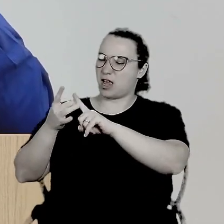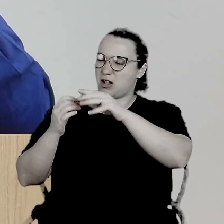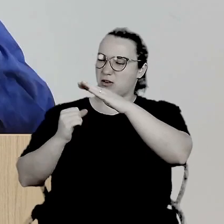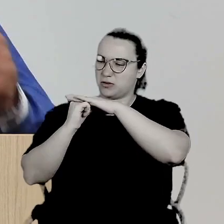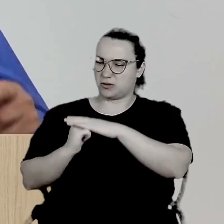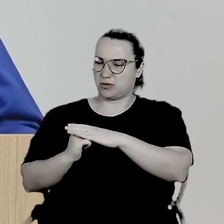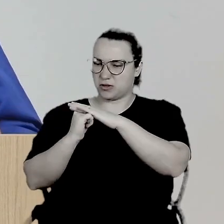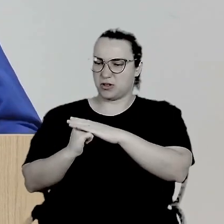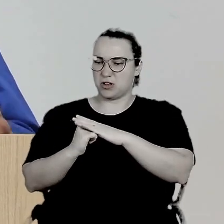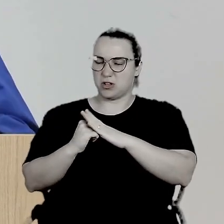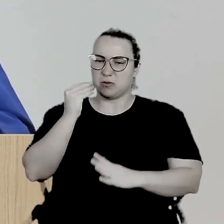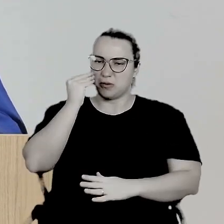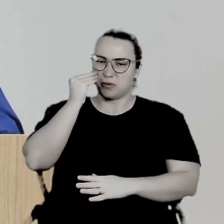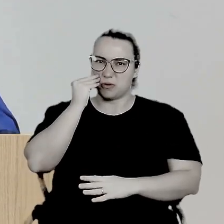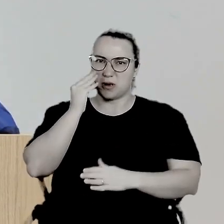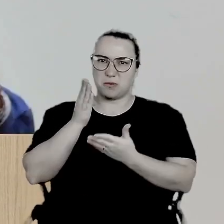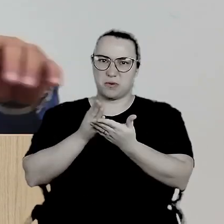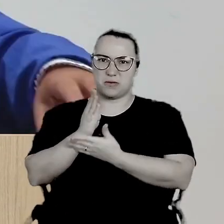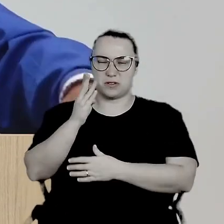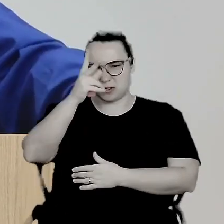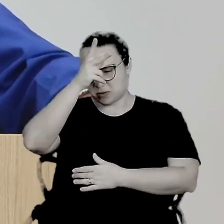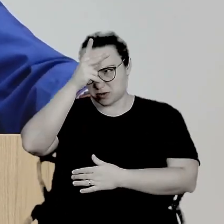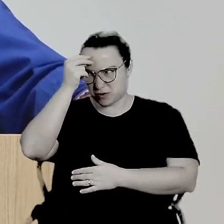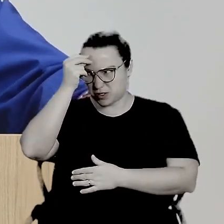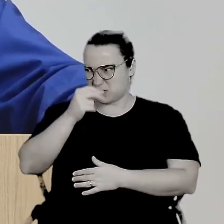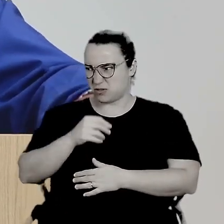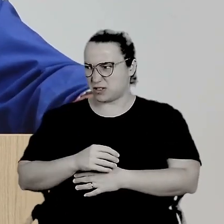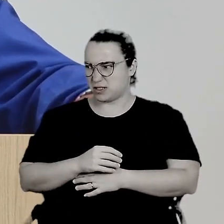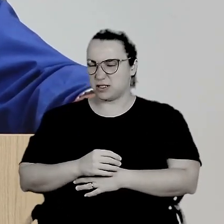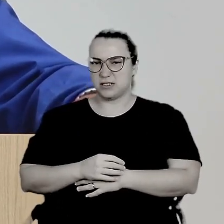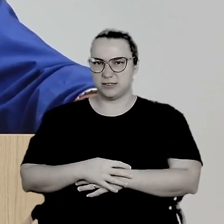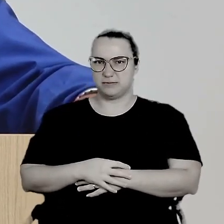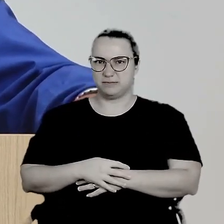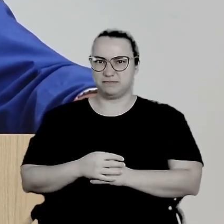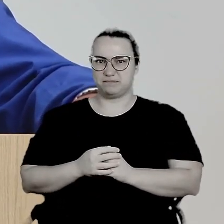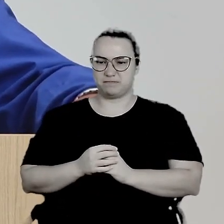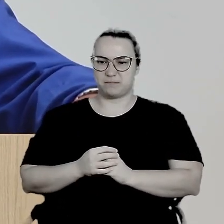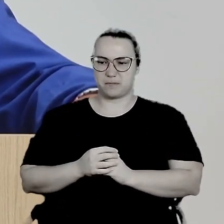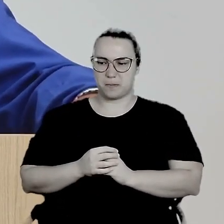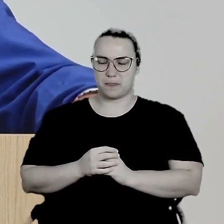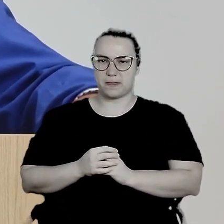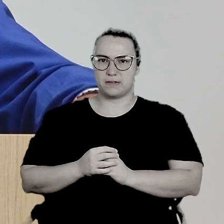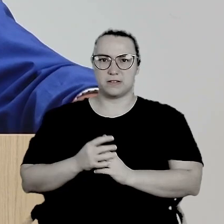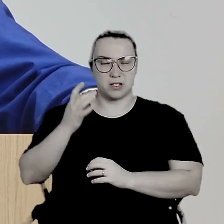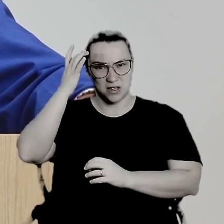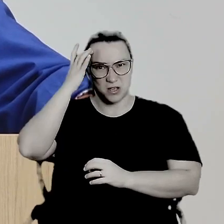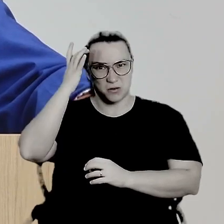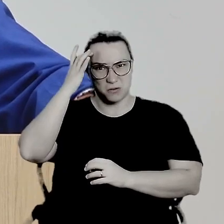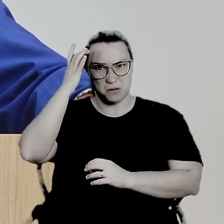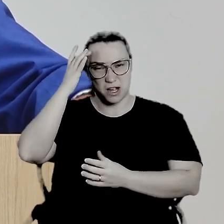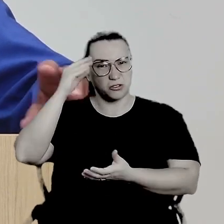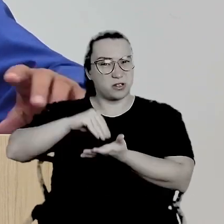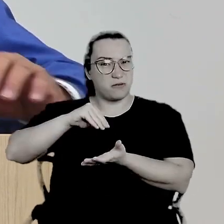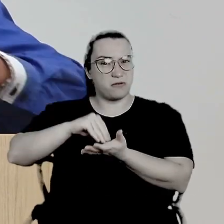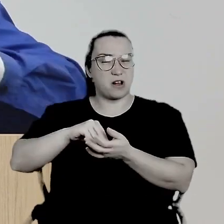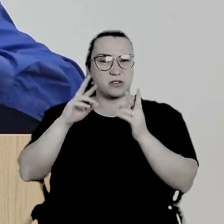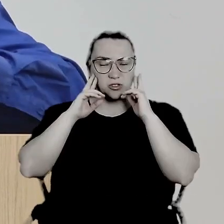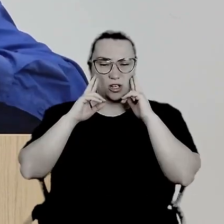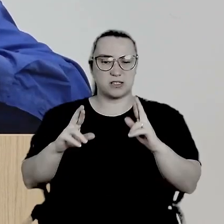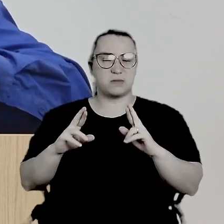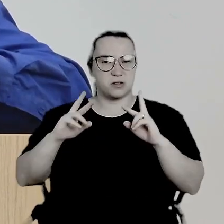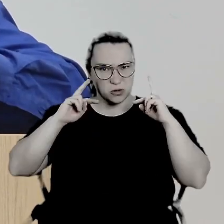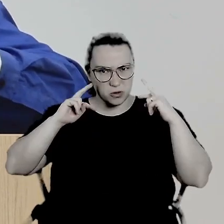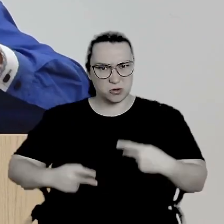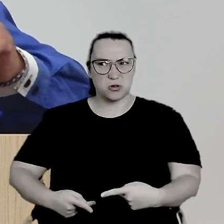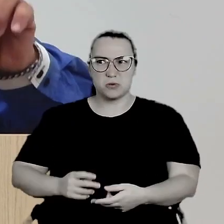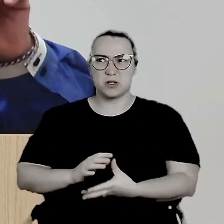pelo engenheiro da prefeitura. Então, eu acho que falta de respeito com o ser humano, falta de respeito com o